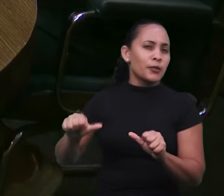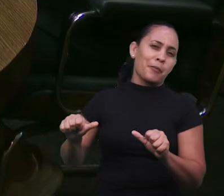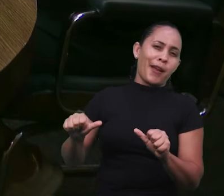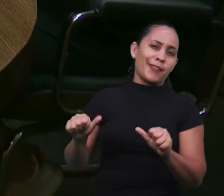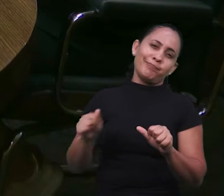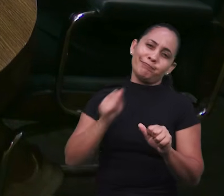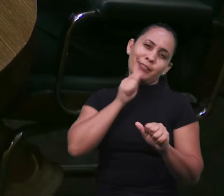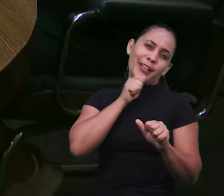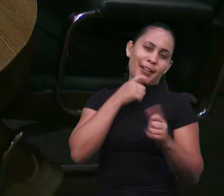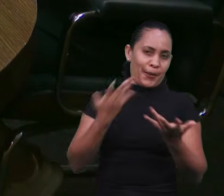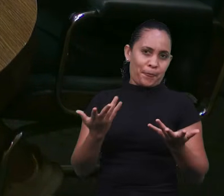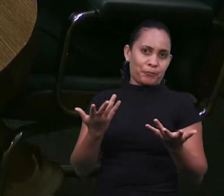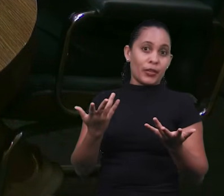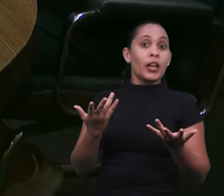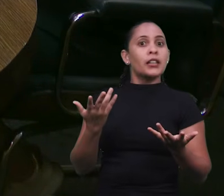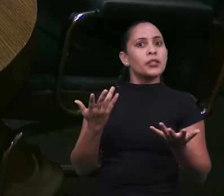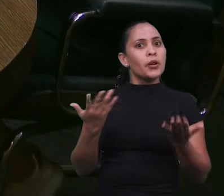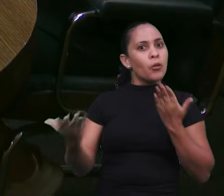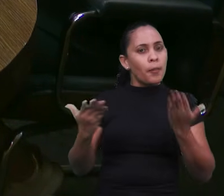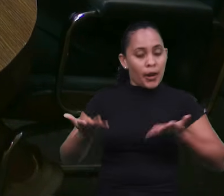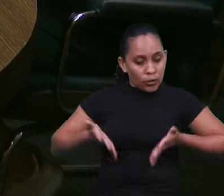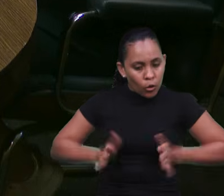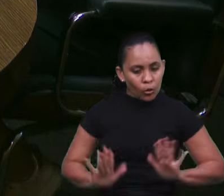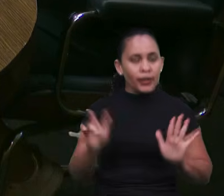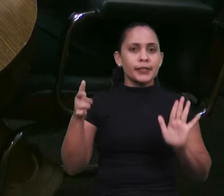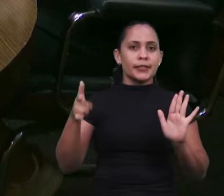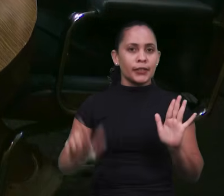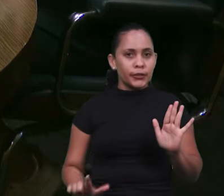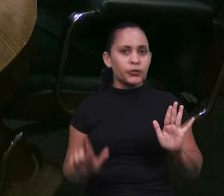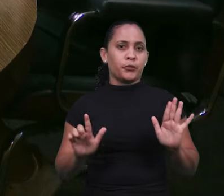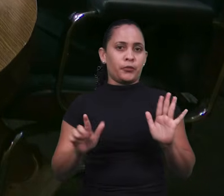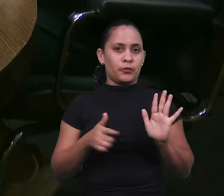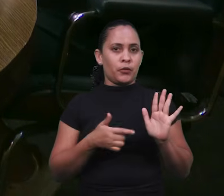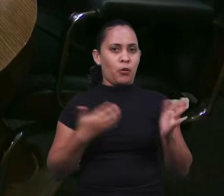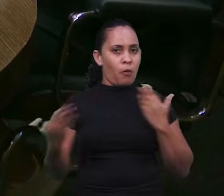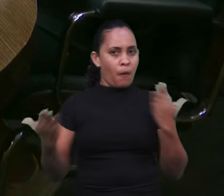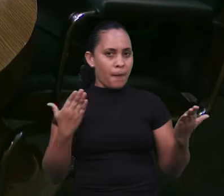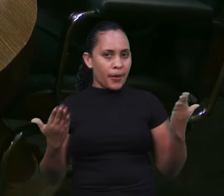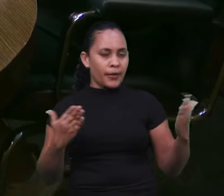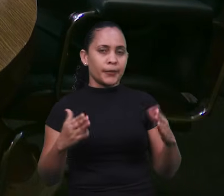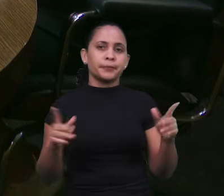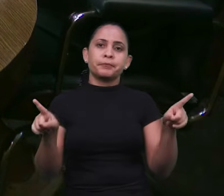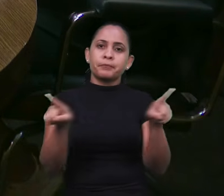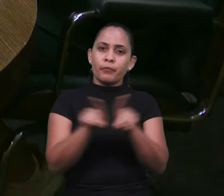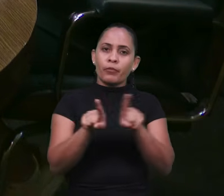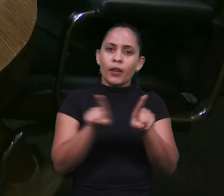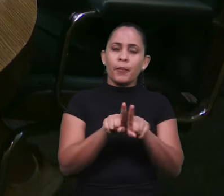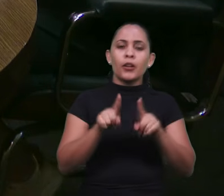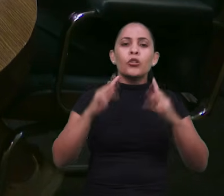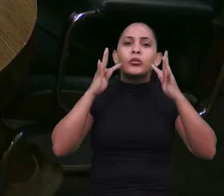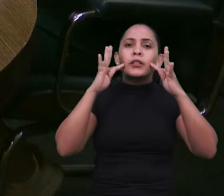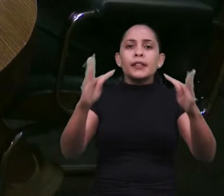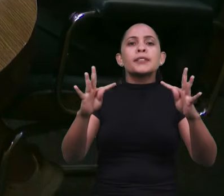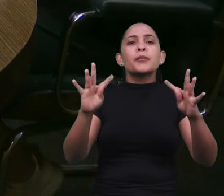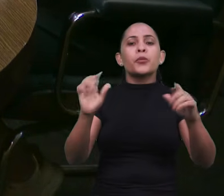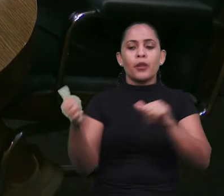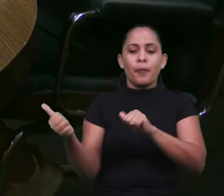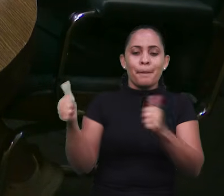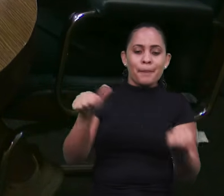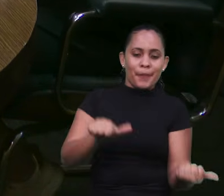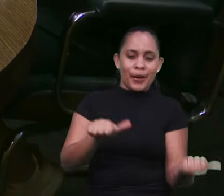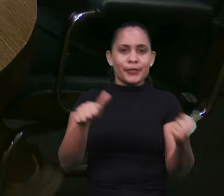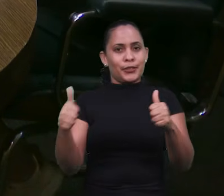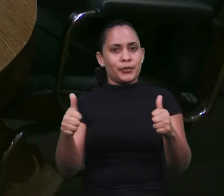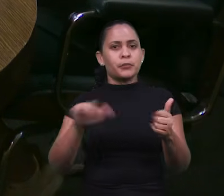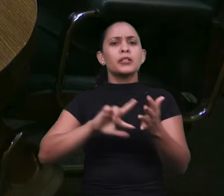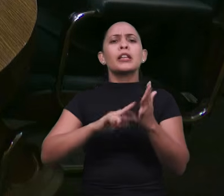que é esse nascer novamente, que é o que a gente normalmente testemunha no nosso batismo, né? O que é o significado do batismo nas águas?